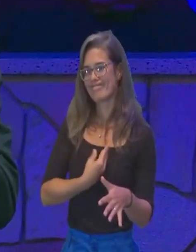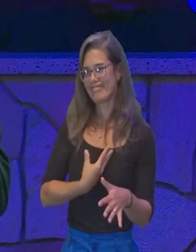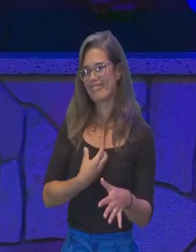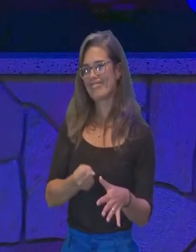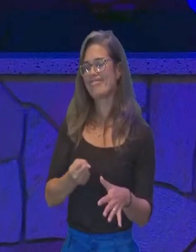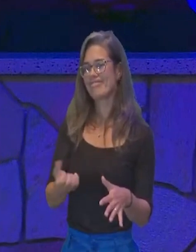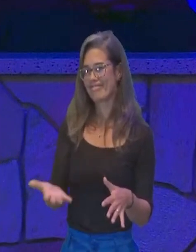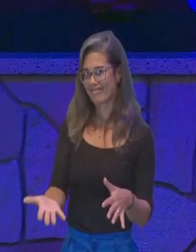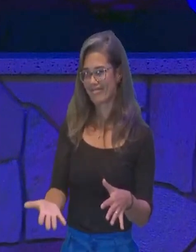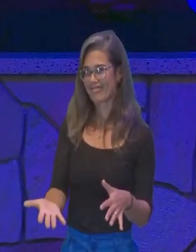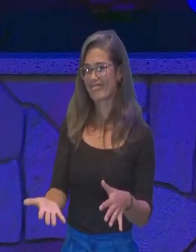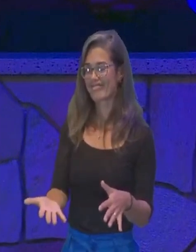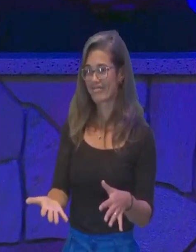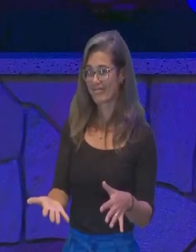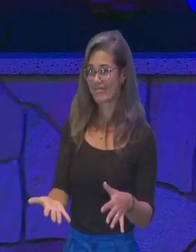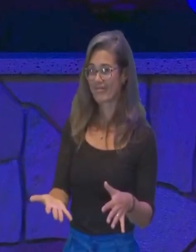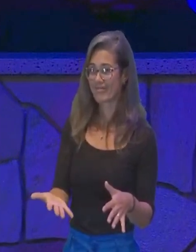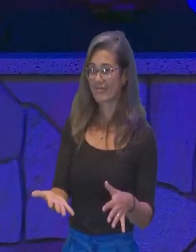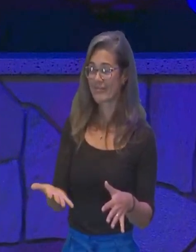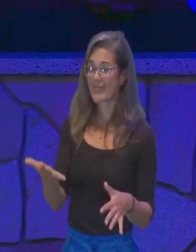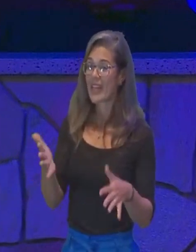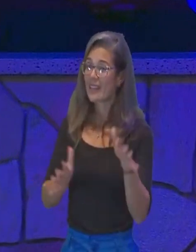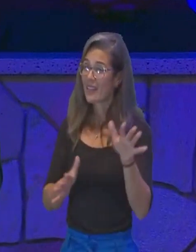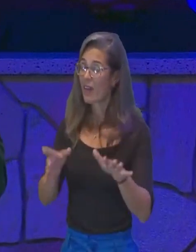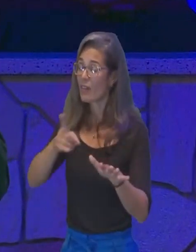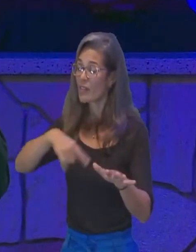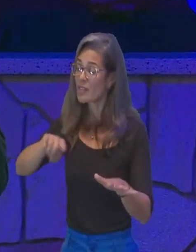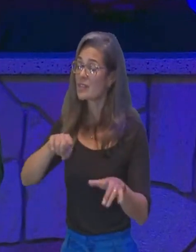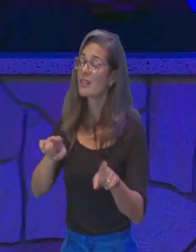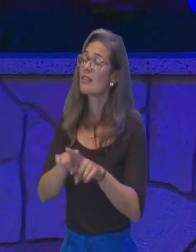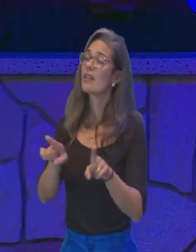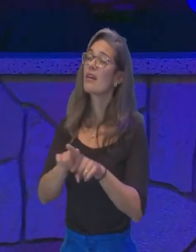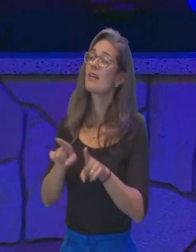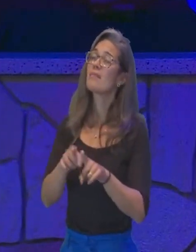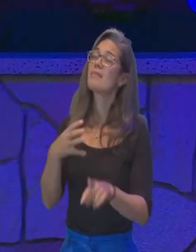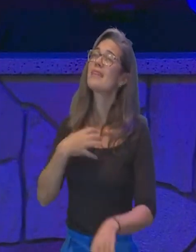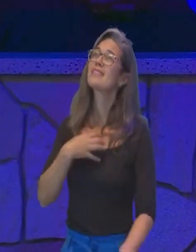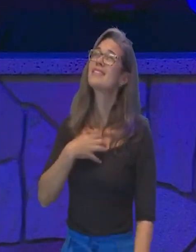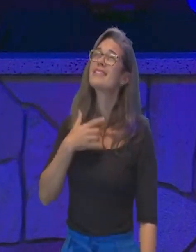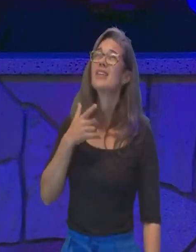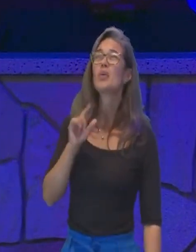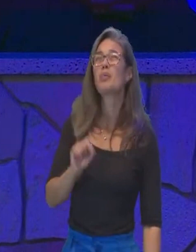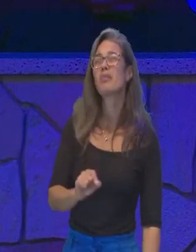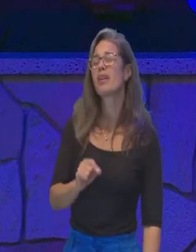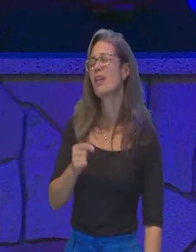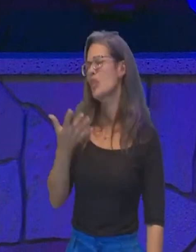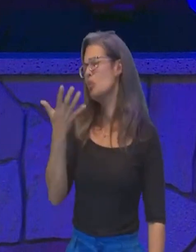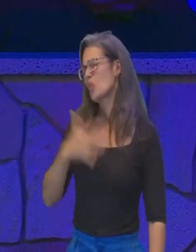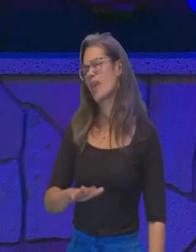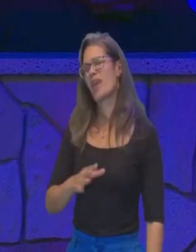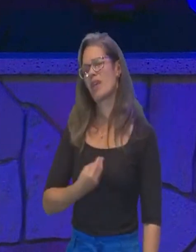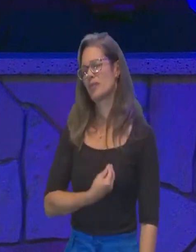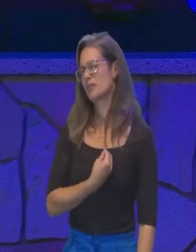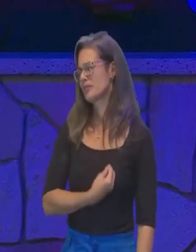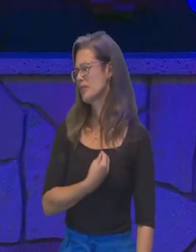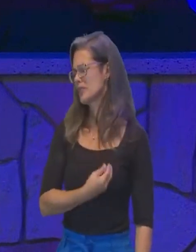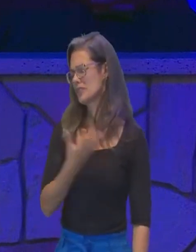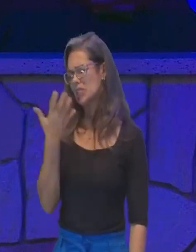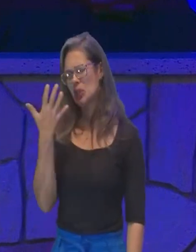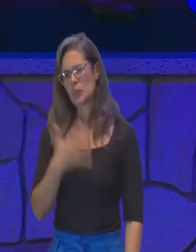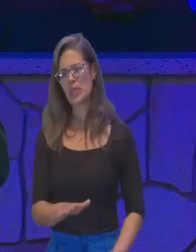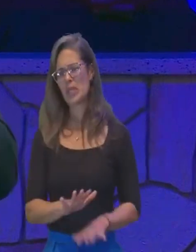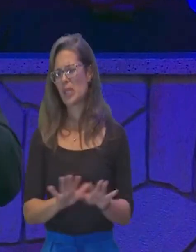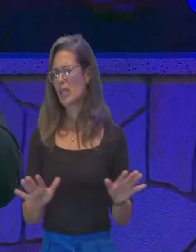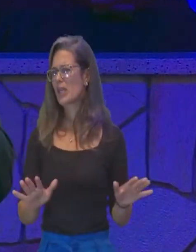Elias. Não sei se este tem sido também o desejo do seu coração. Eu não quero mais viver. A propósito, esta semana,